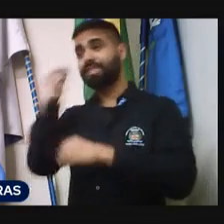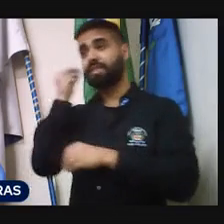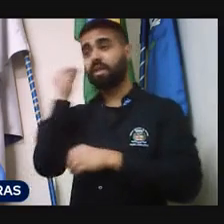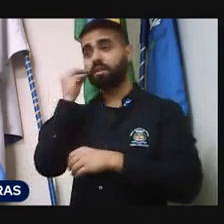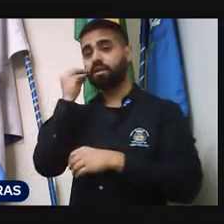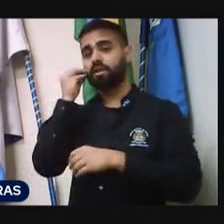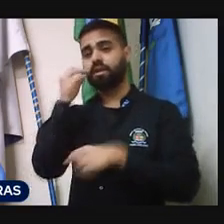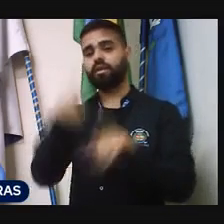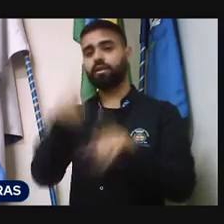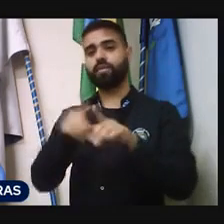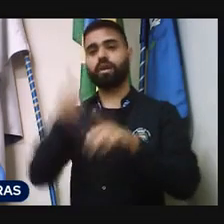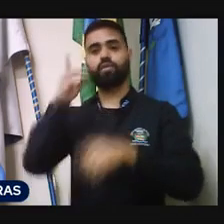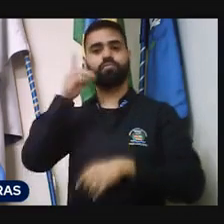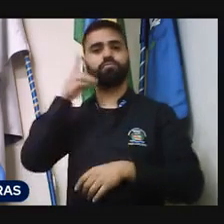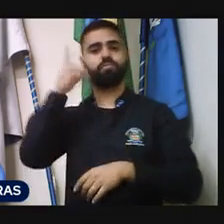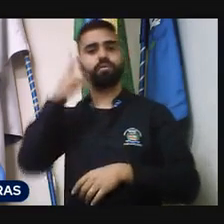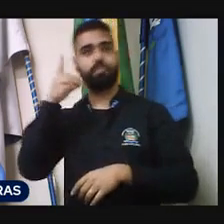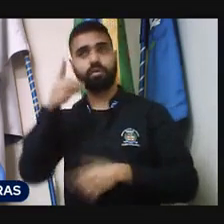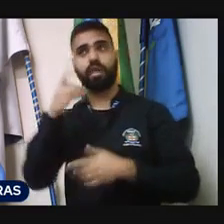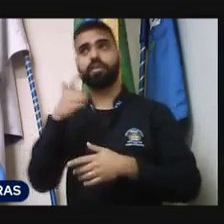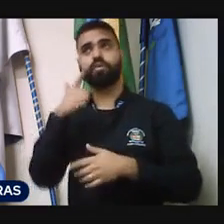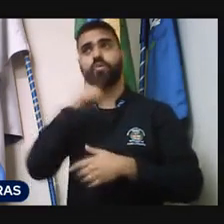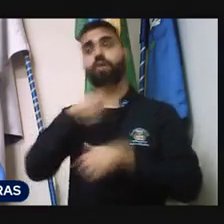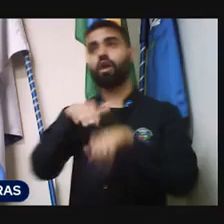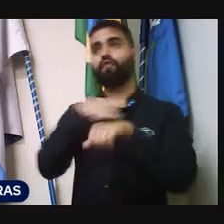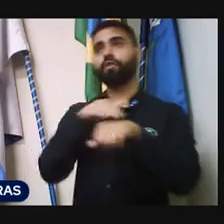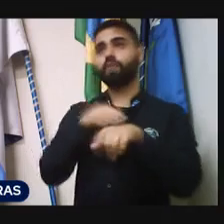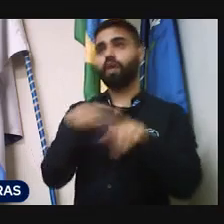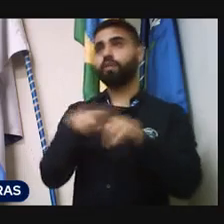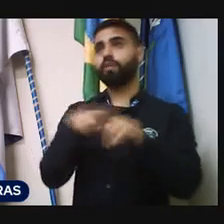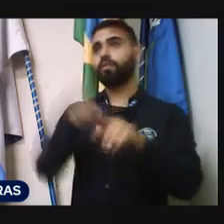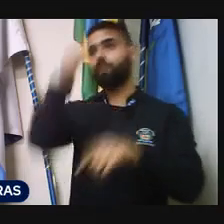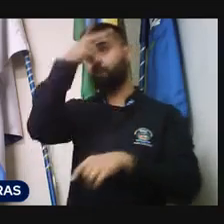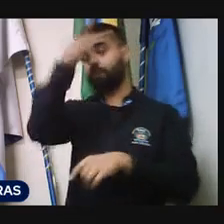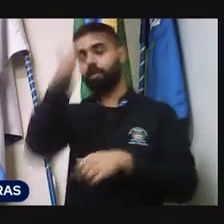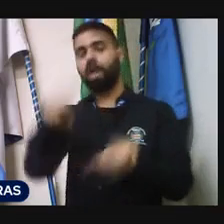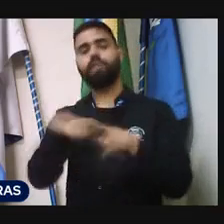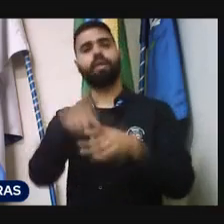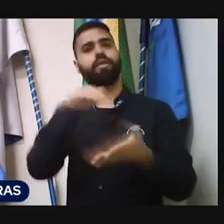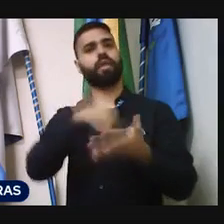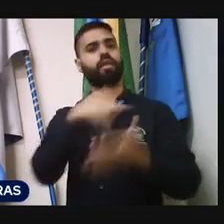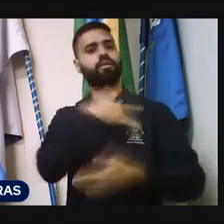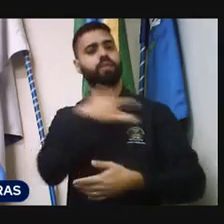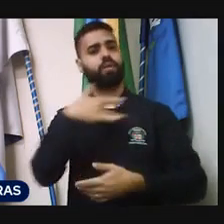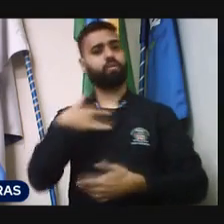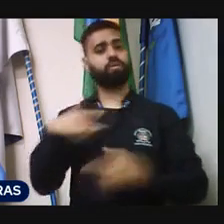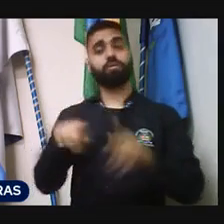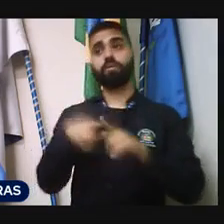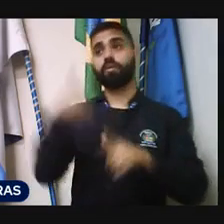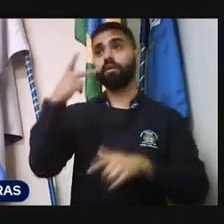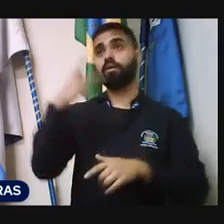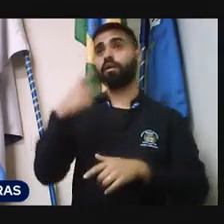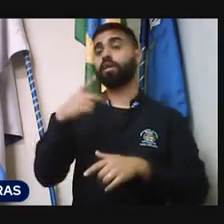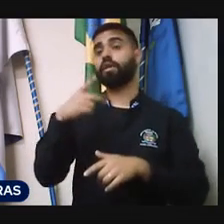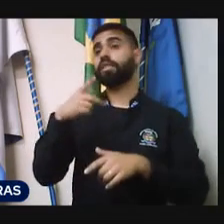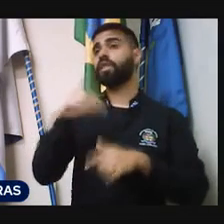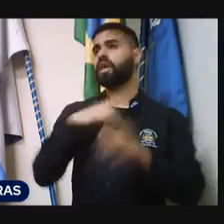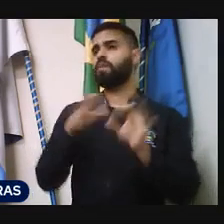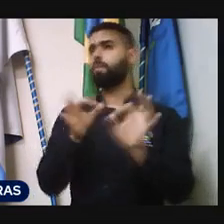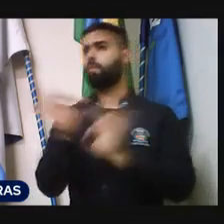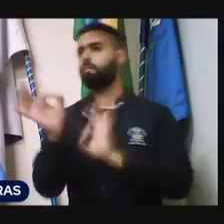deputados que a gente consegue conversar junto ao prefeito de saúde e também então estamos com projetos